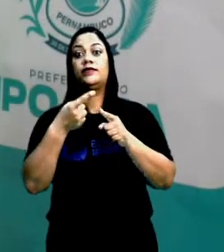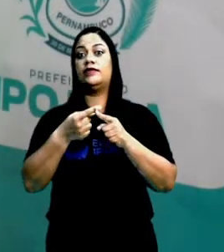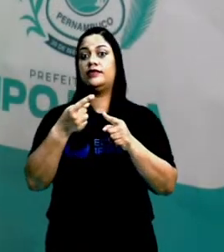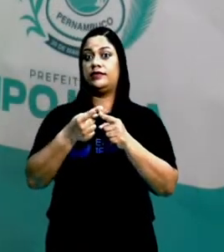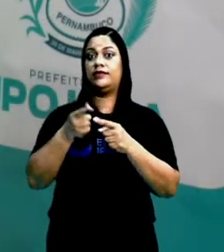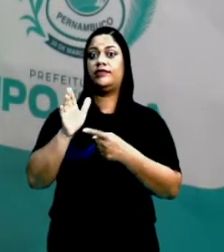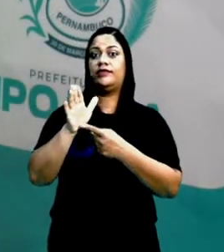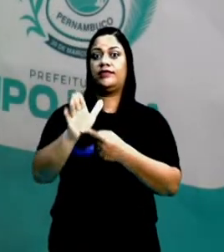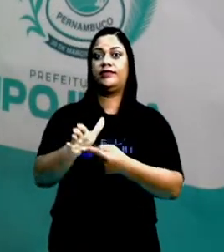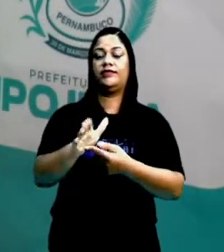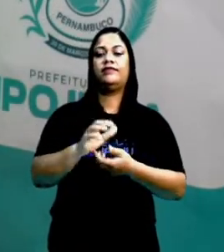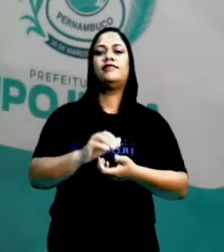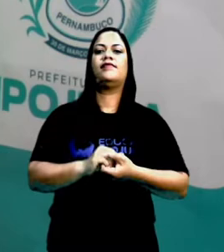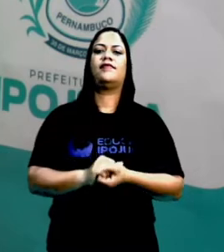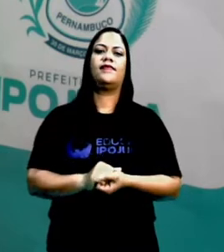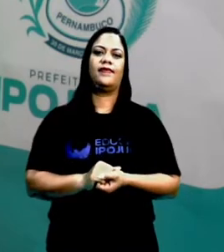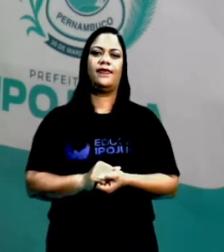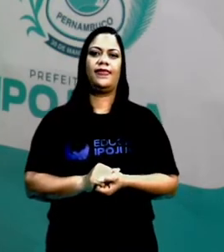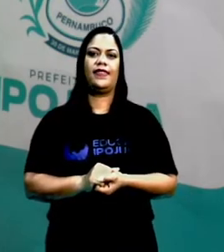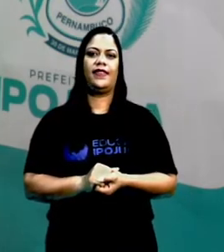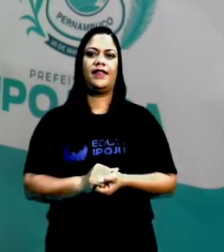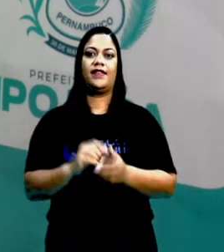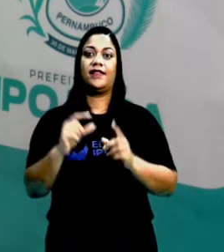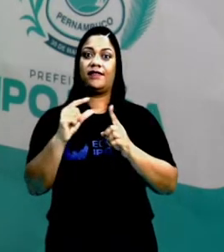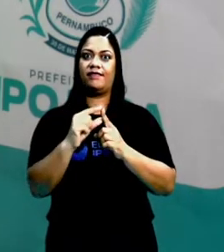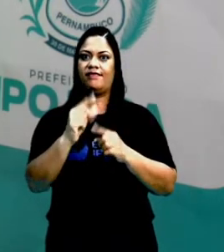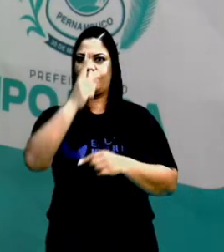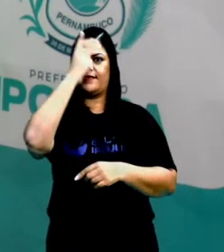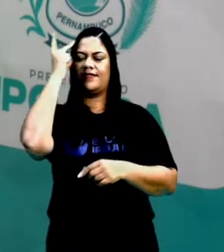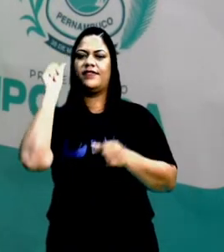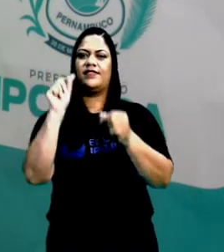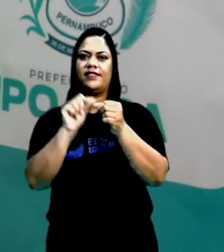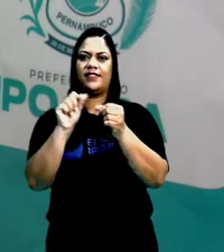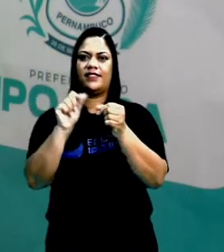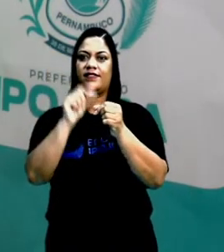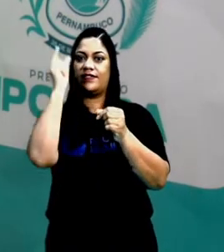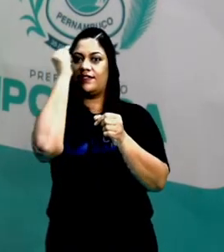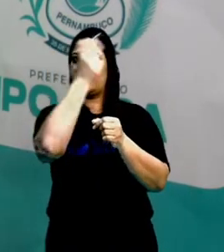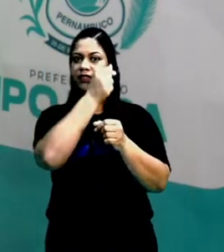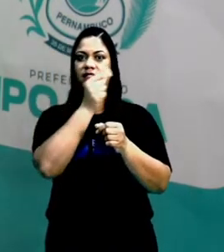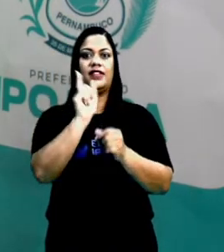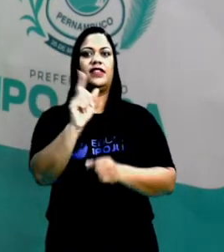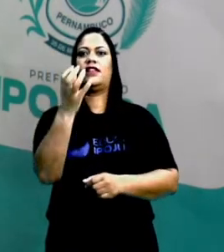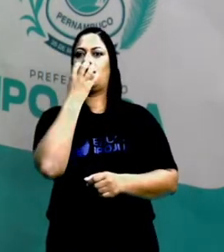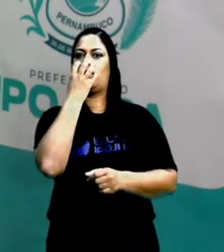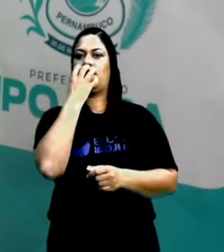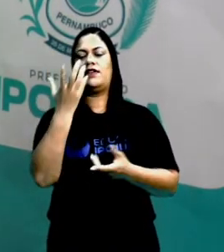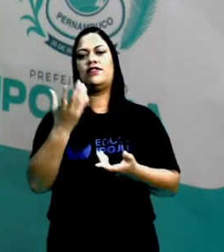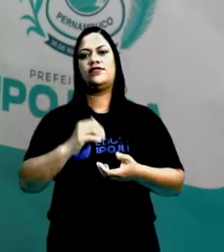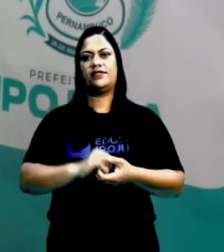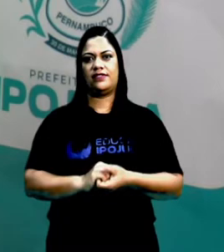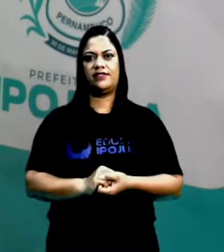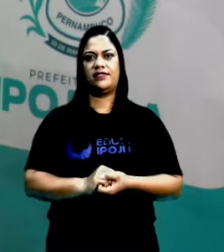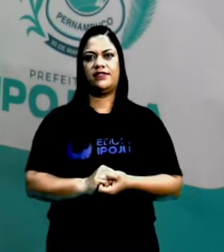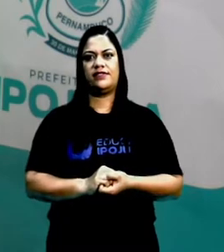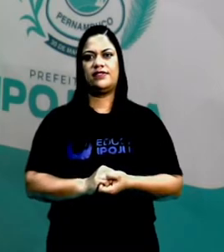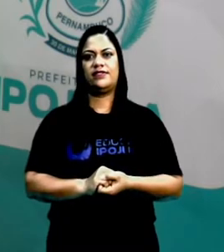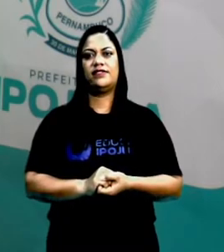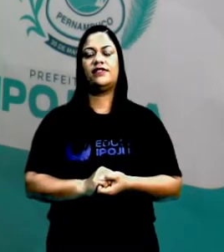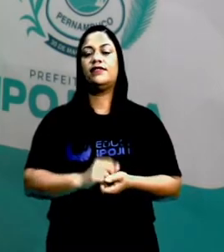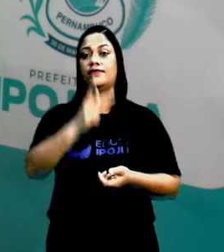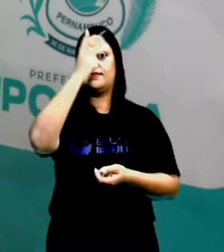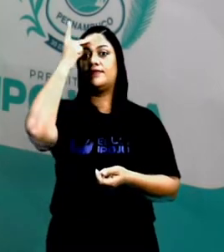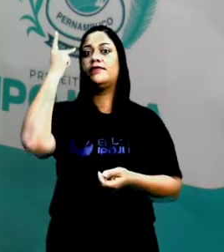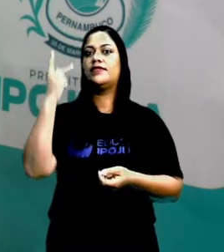não quis dizer cachorrada, porque a pessoa que fez, o Franjinha, não é um cachorro. A pessoa, o personagem é